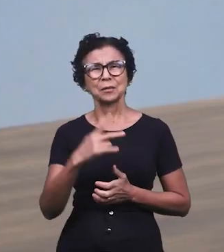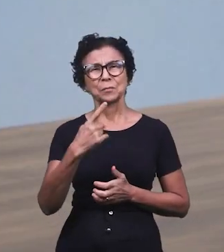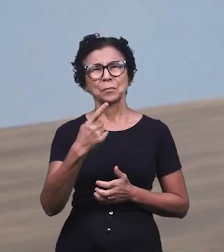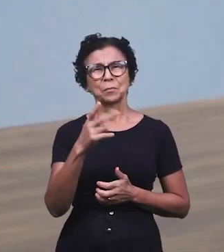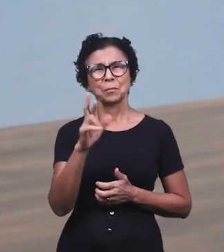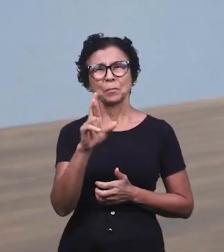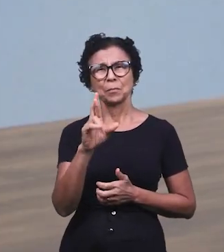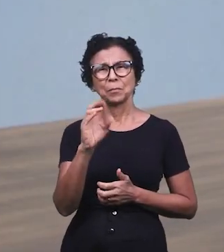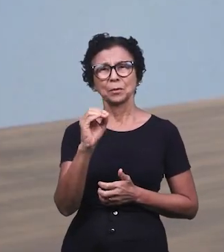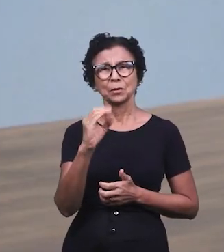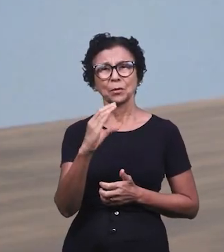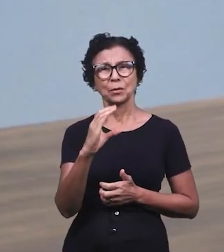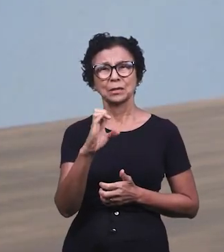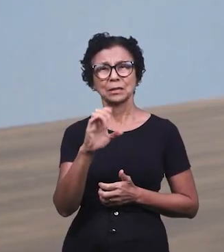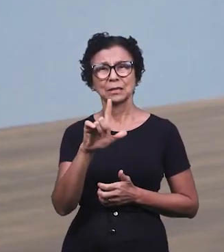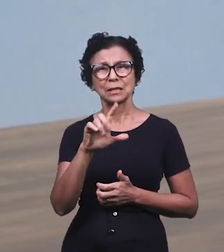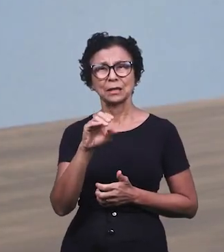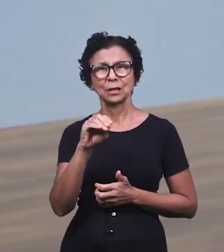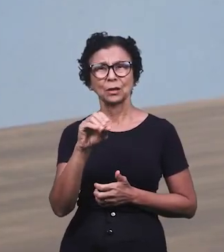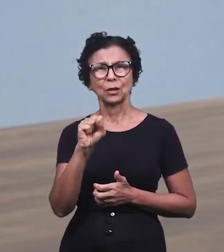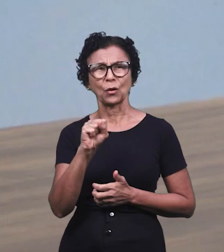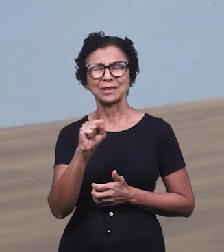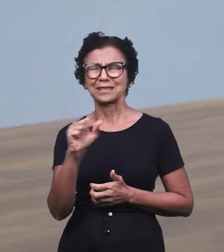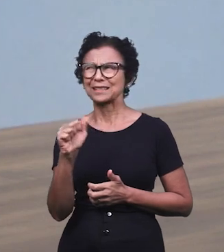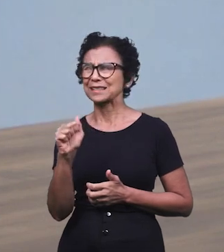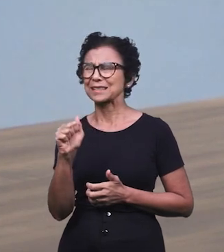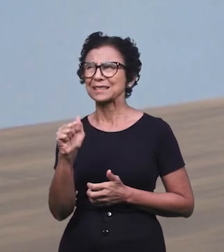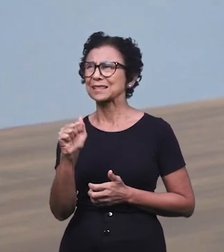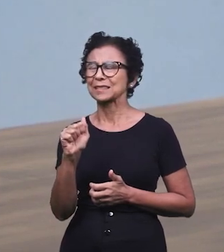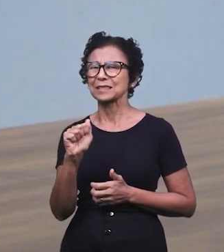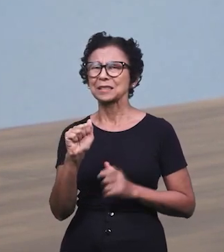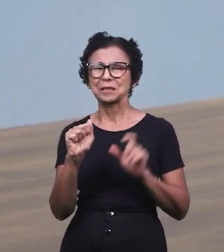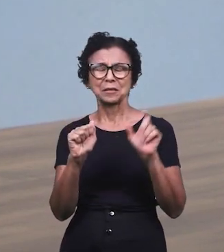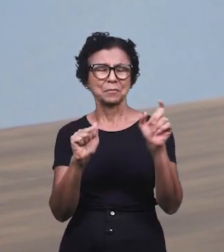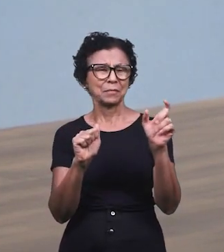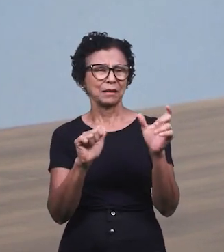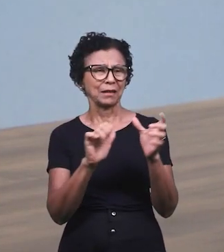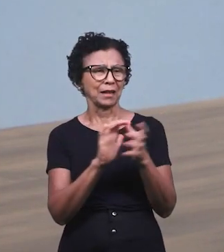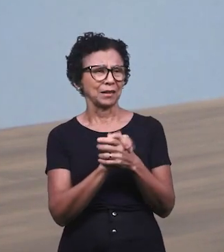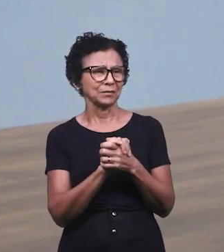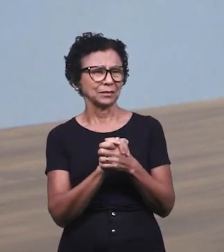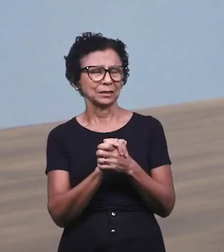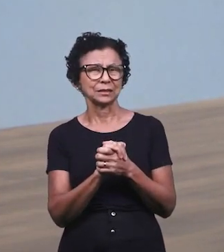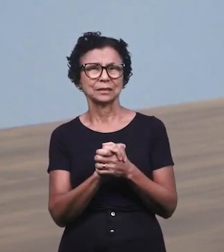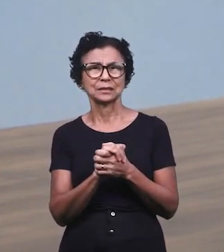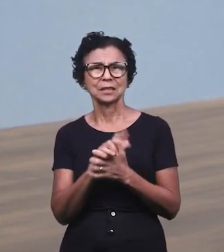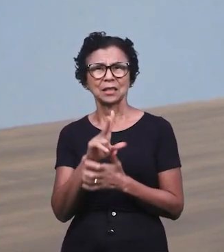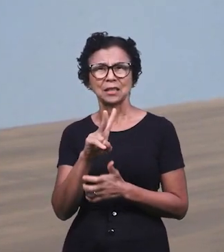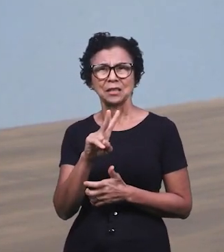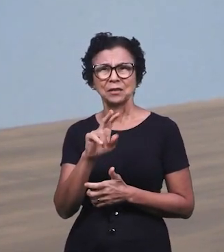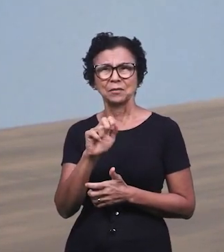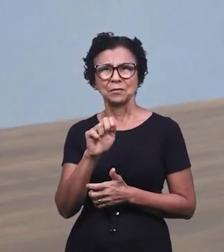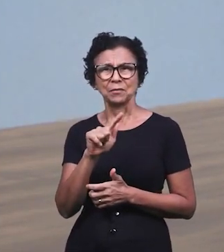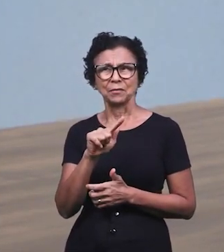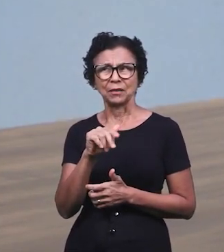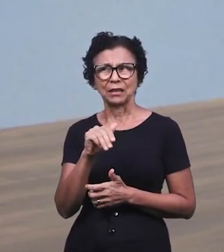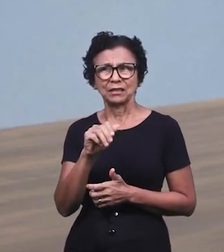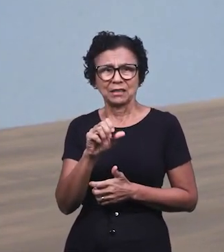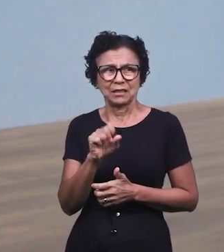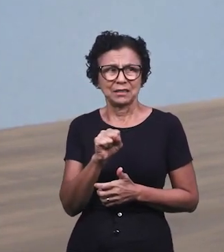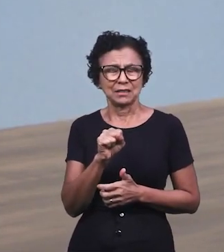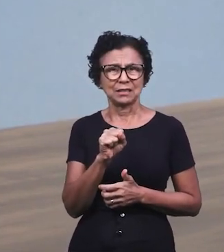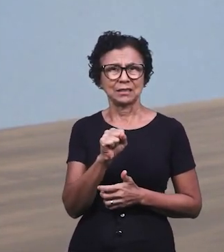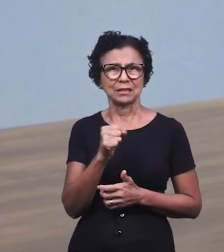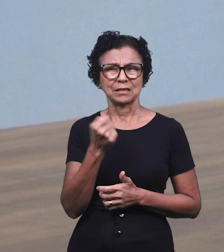louvor e você ficou ali parado. Então a gente precisa estudar. Intérprete do Senhor, né, os pastores, né, a gente sempre tem